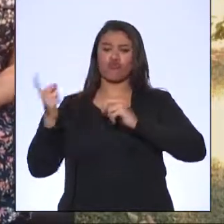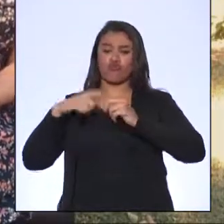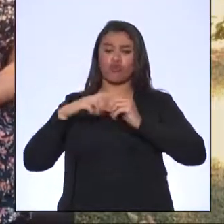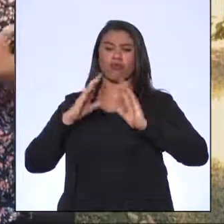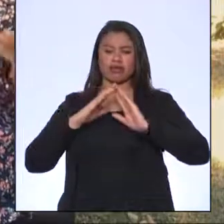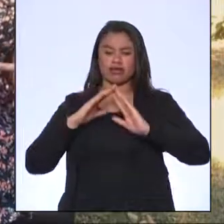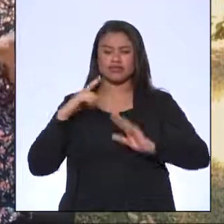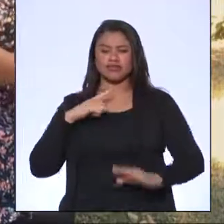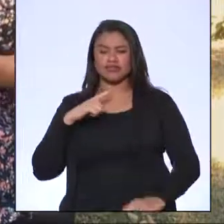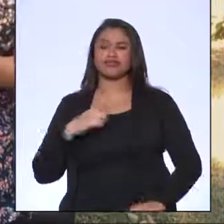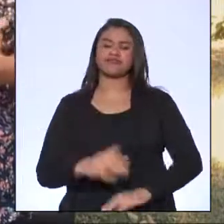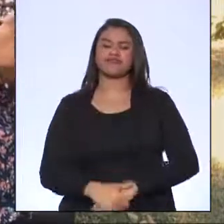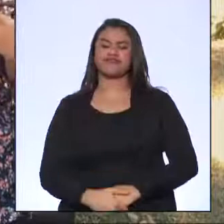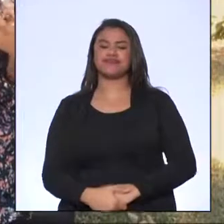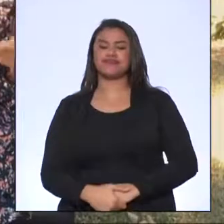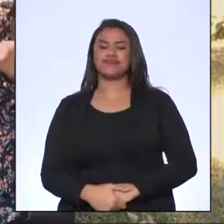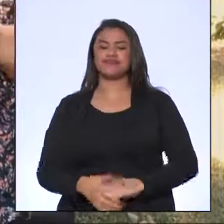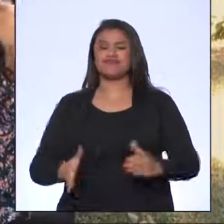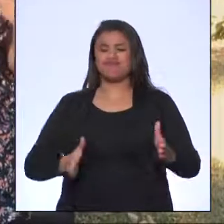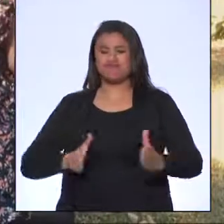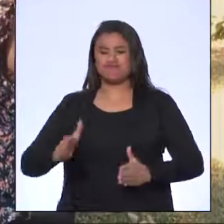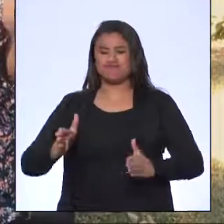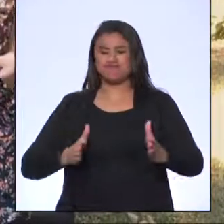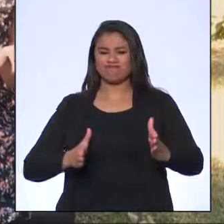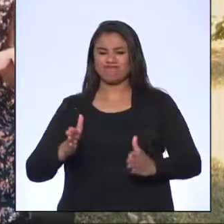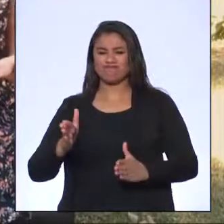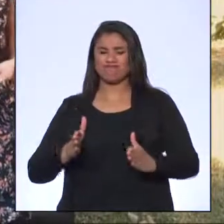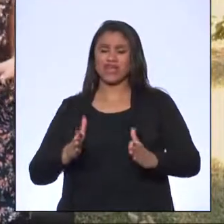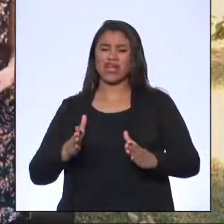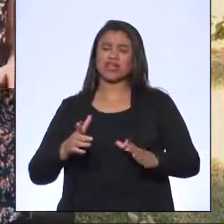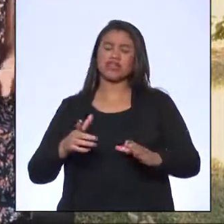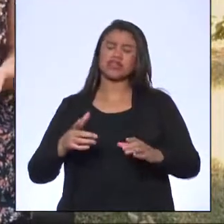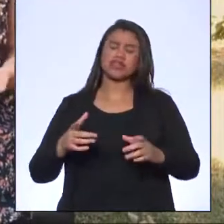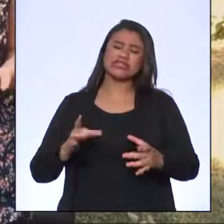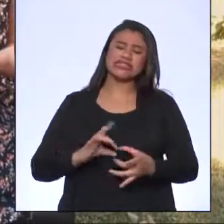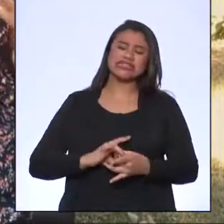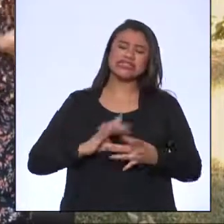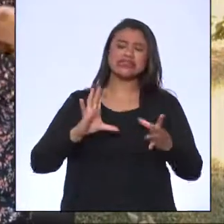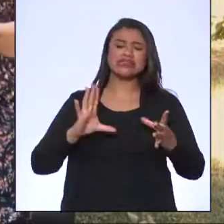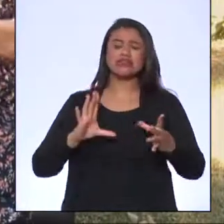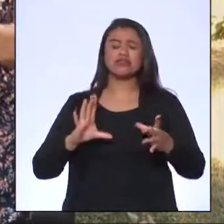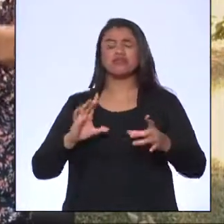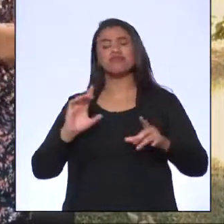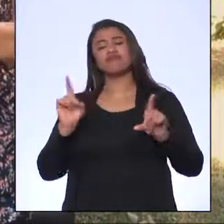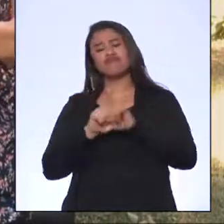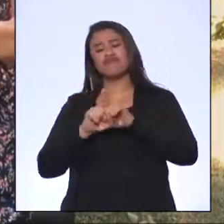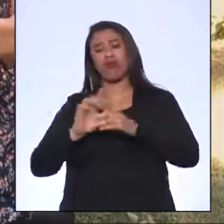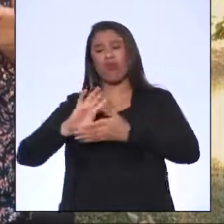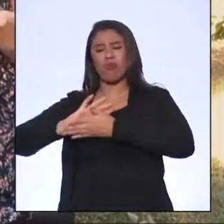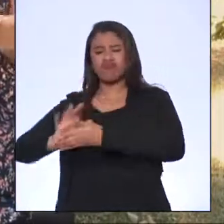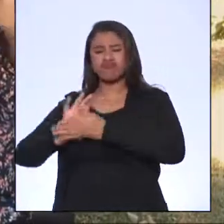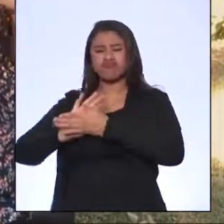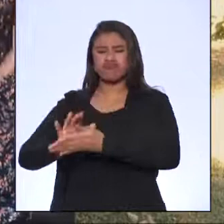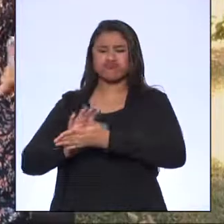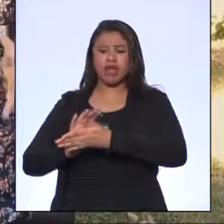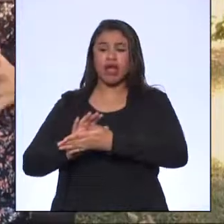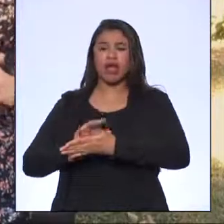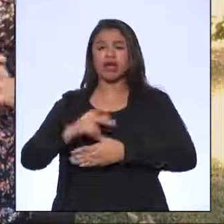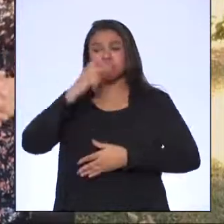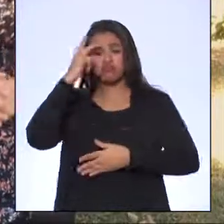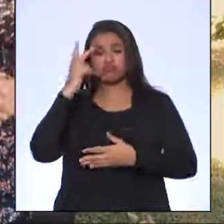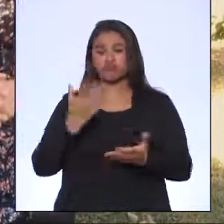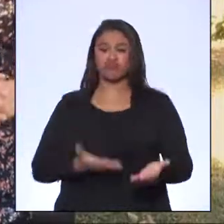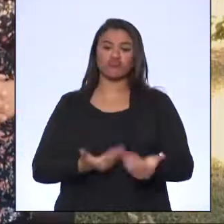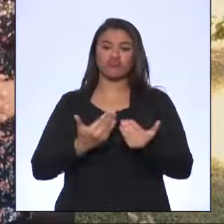Nesse momento que existia no país um misto de liberdade e opressão, os jovens tinham uma interessante forma